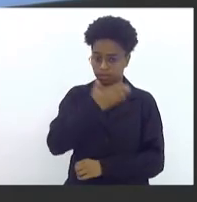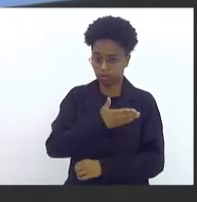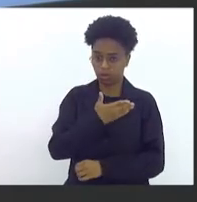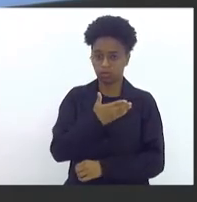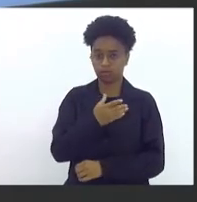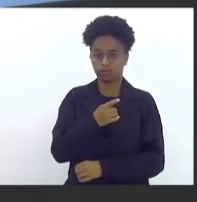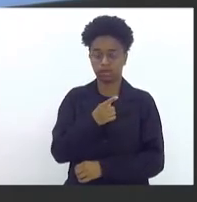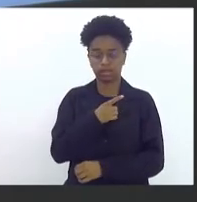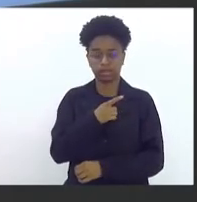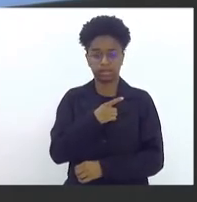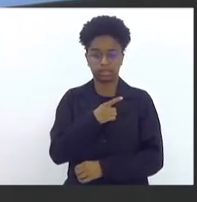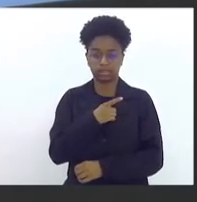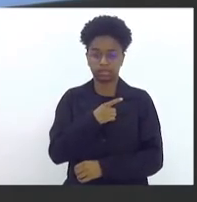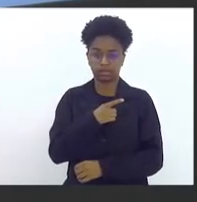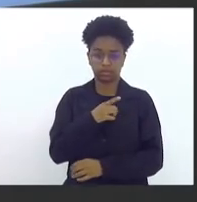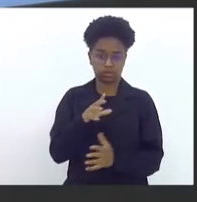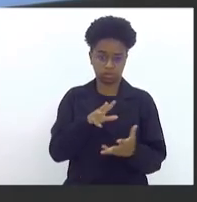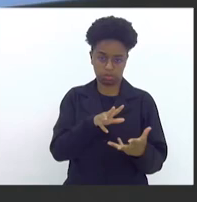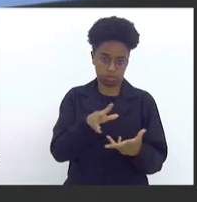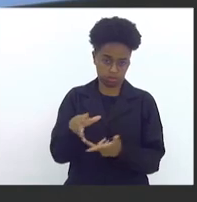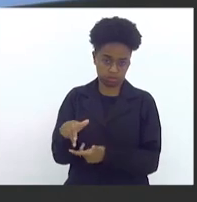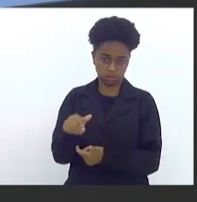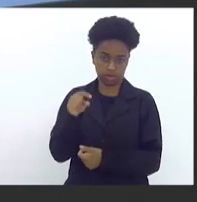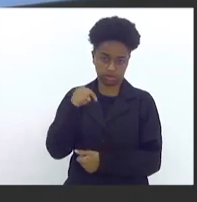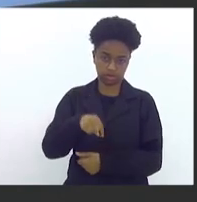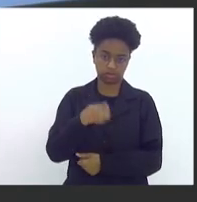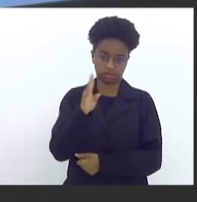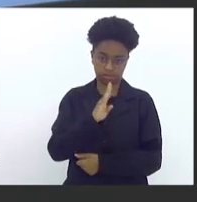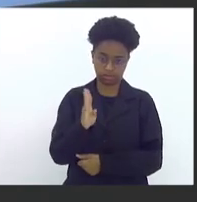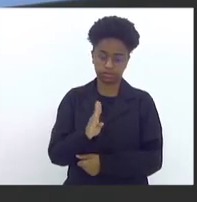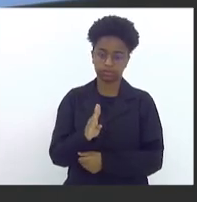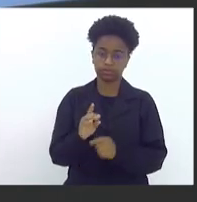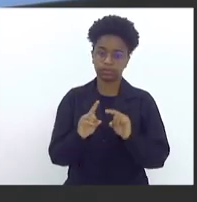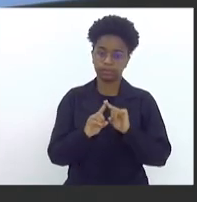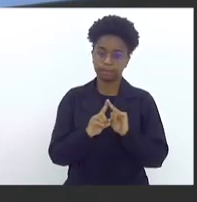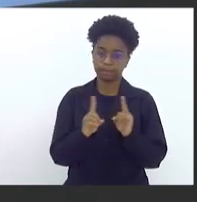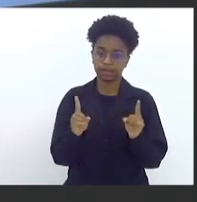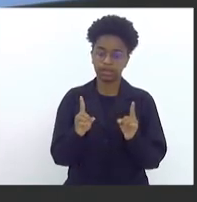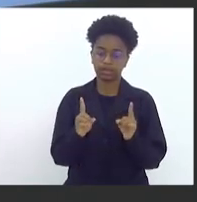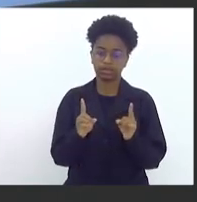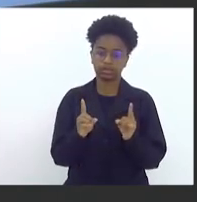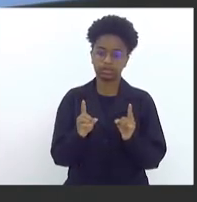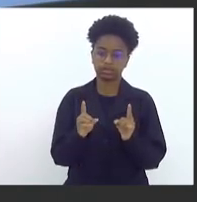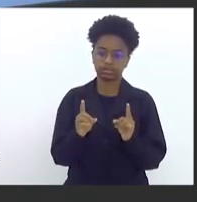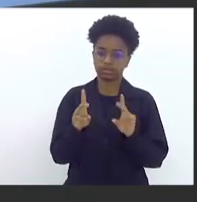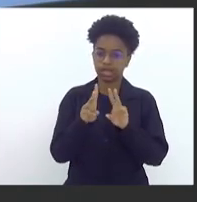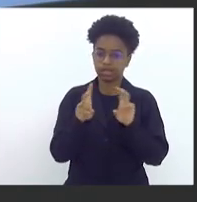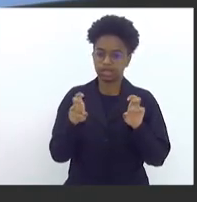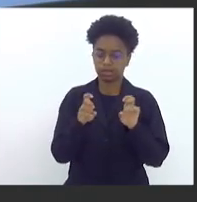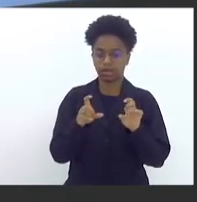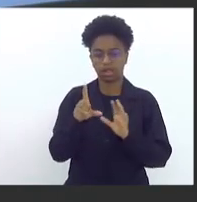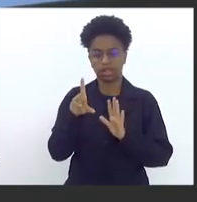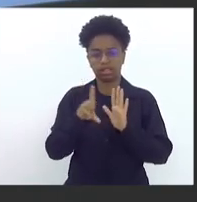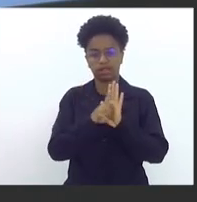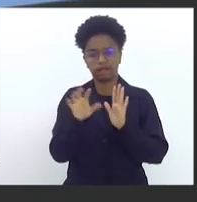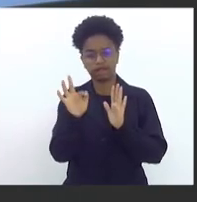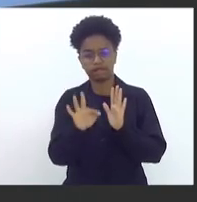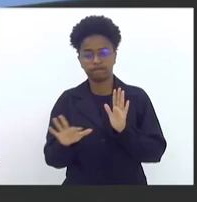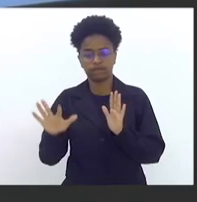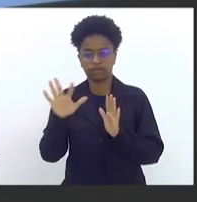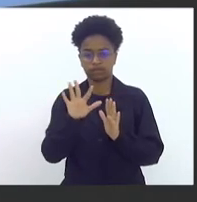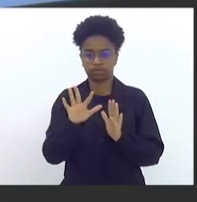existe no mundo aqui no Brasil mas é mais tema da lei federal né que é o polícia